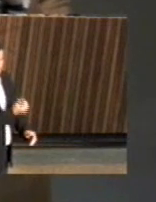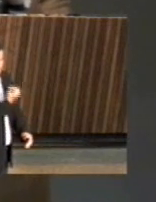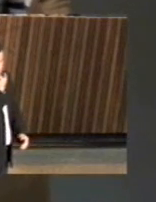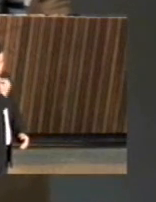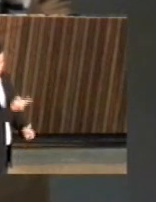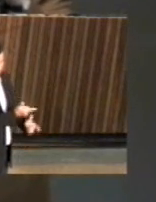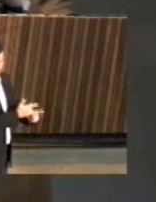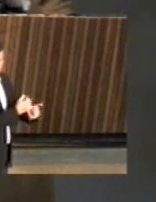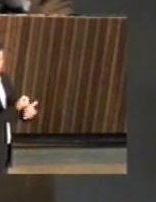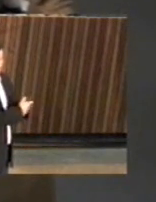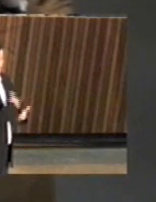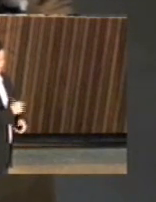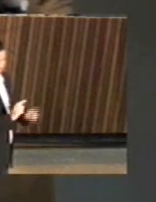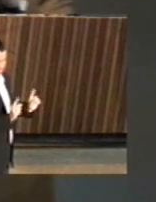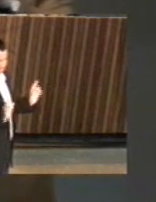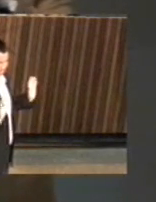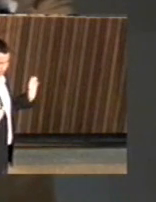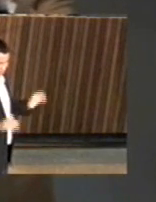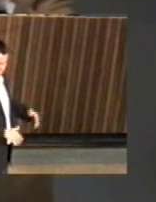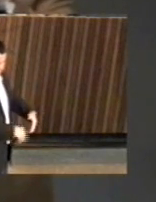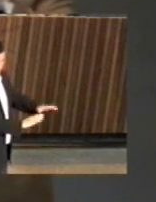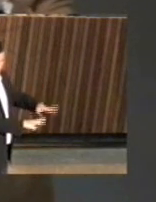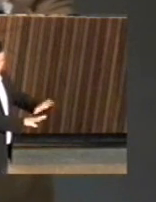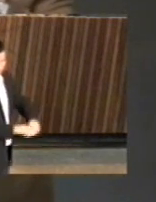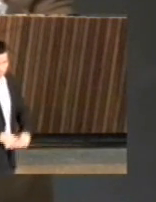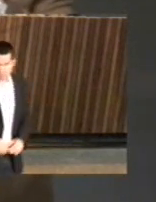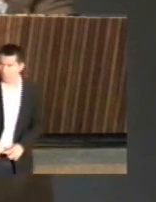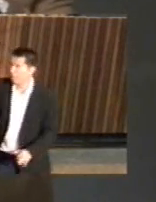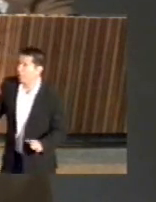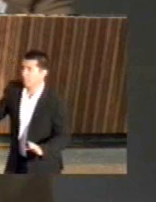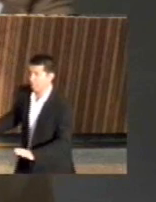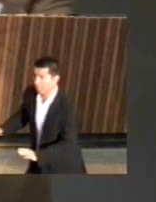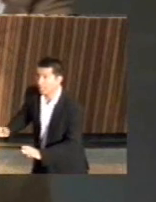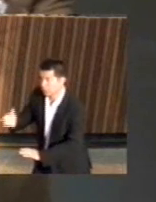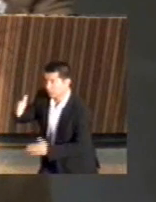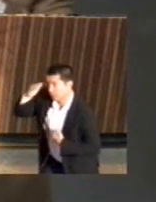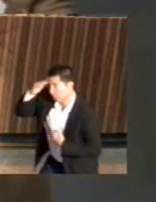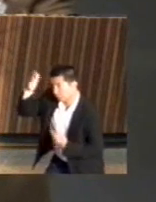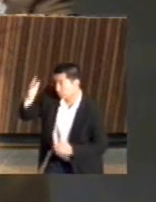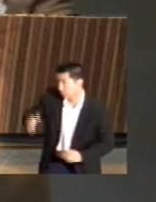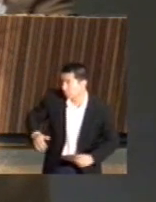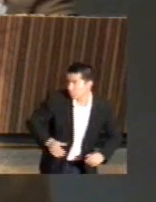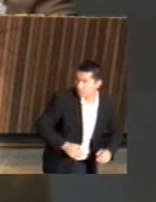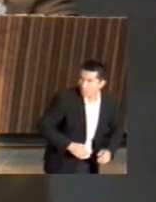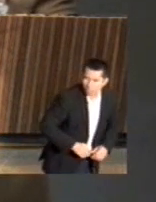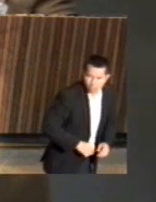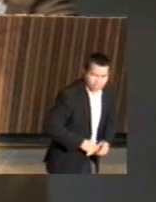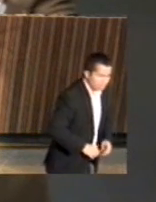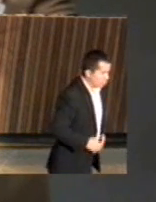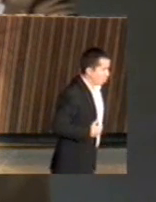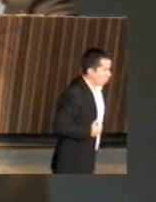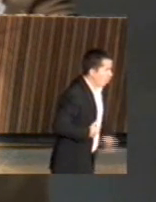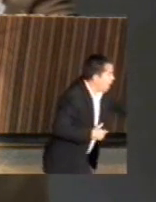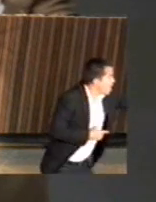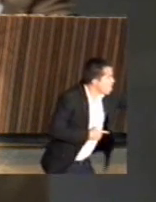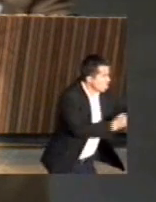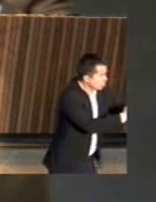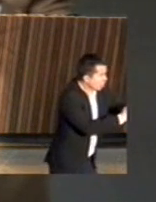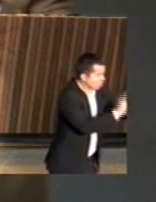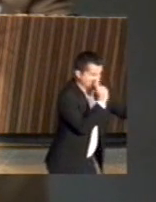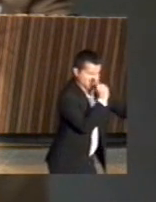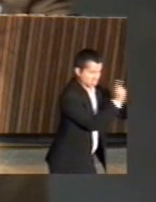para você. Mas Deus nos amou tanto, diz a Bíblia,